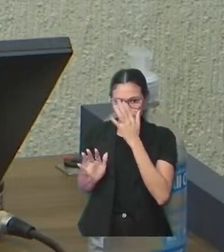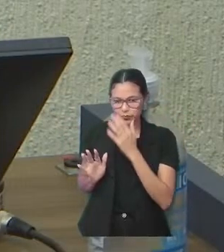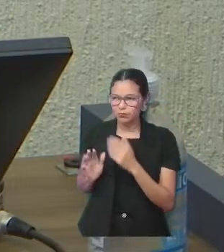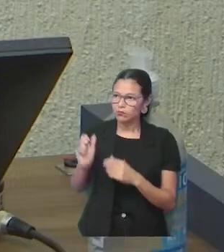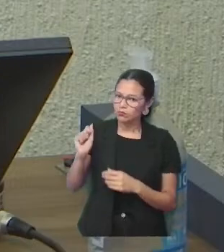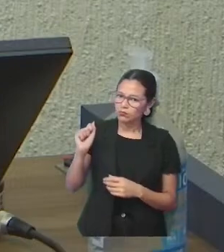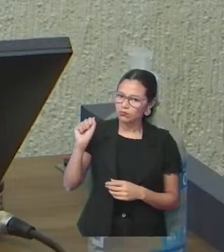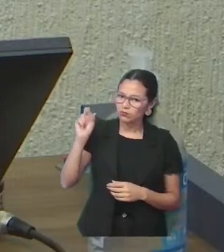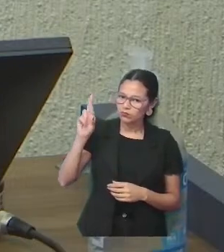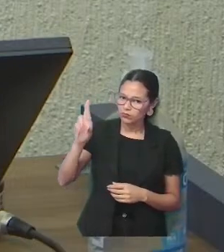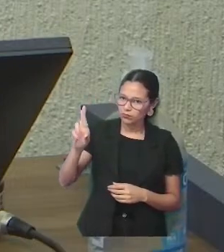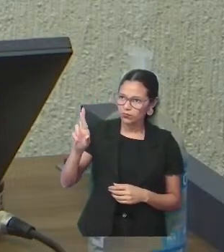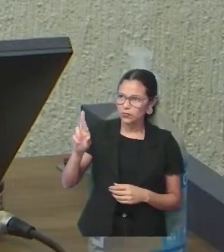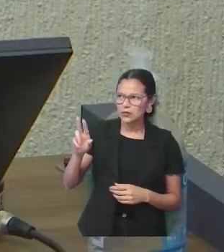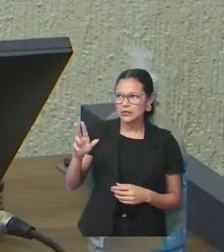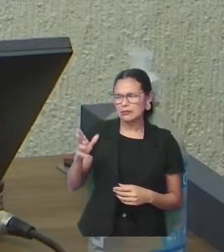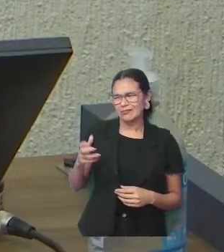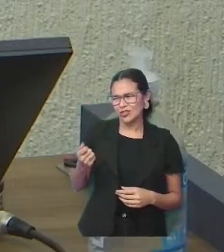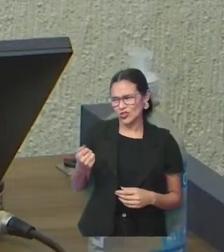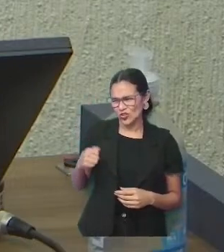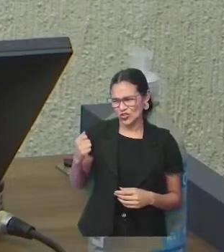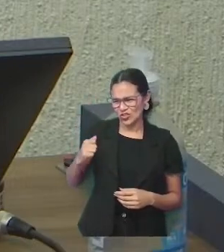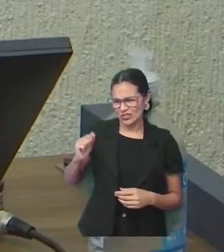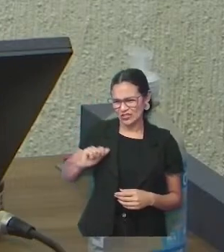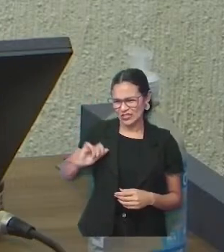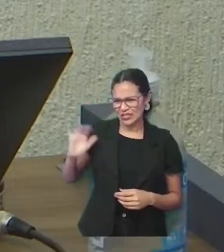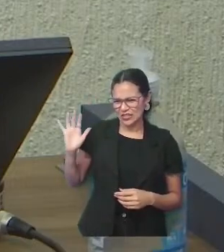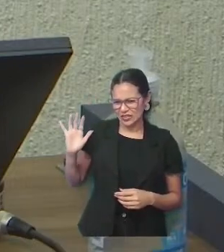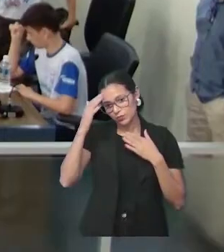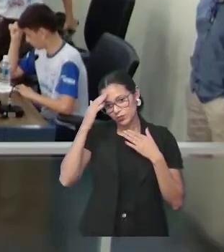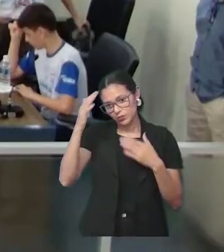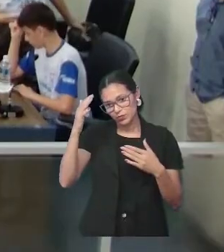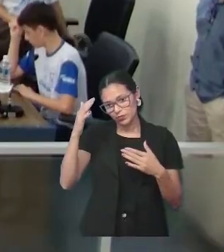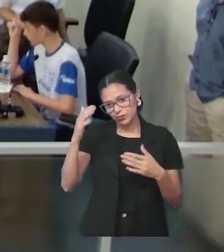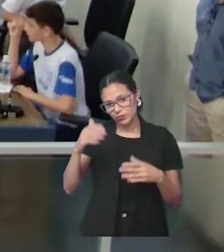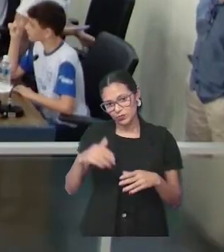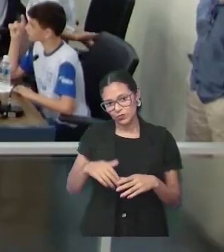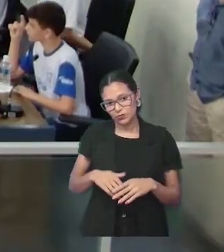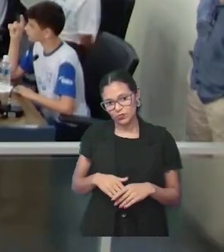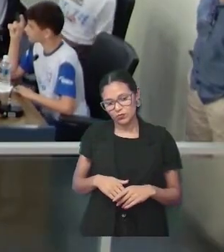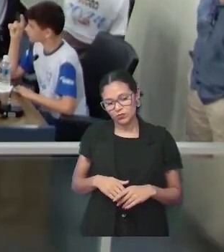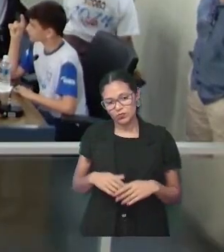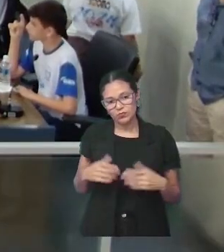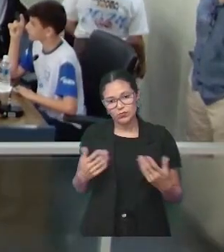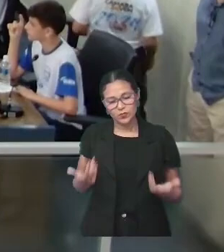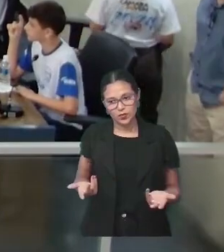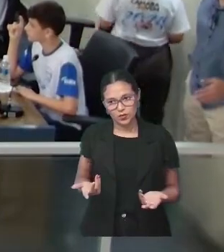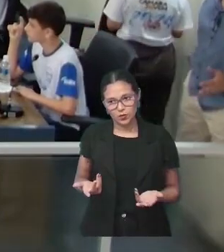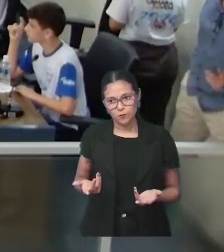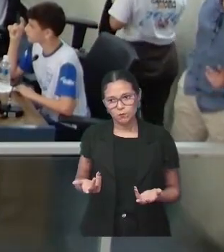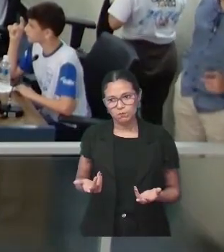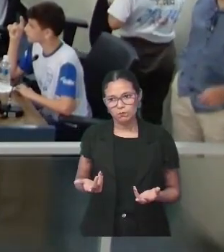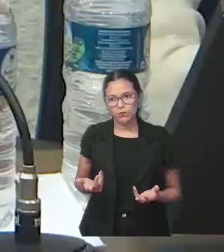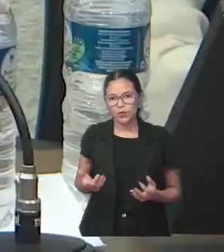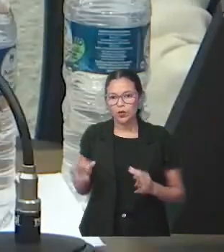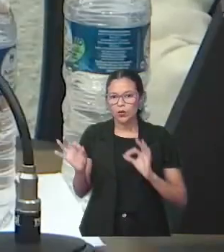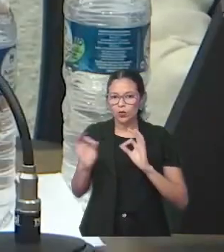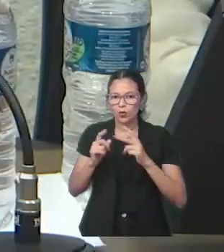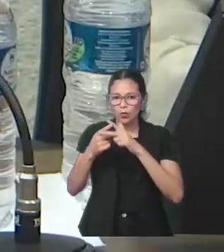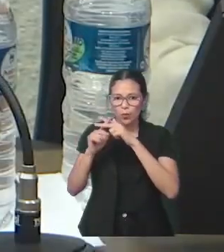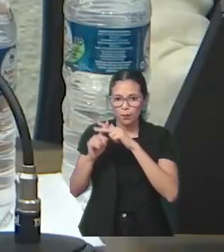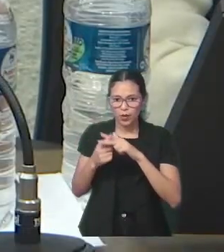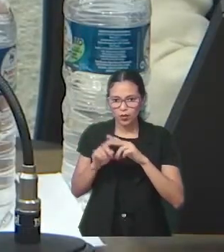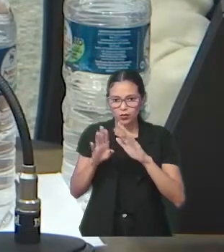dos ar-condicionados, não sairia muito caro para as escolas? Então, a questão sobre a manutenção